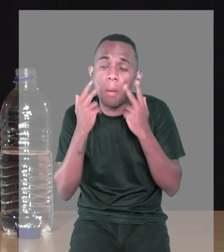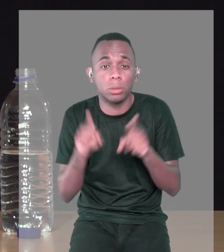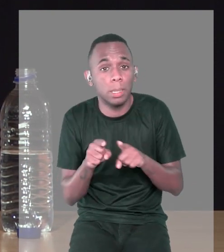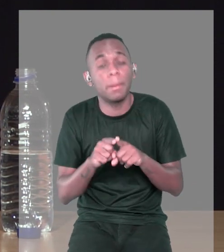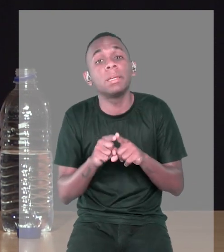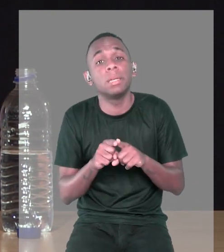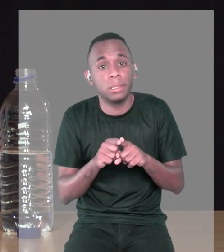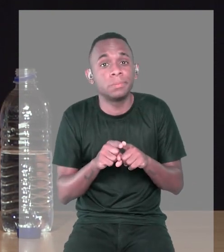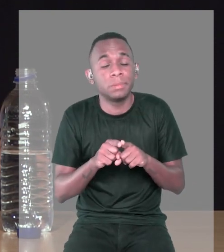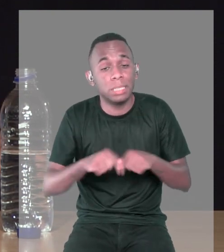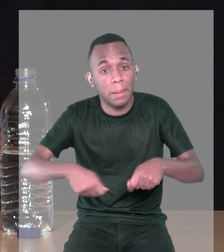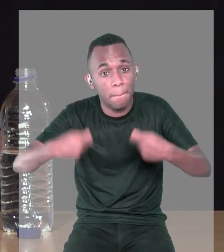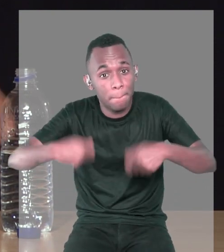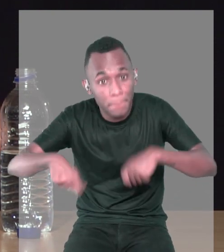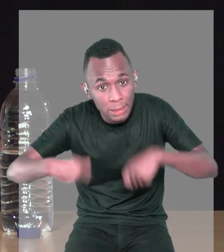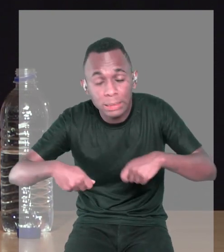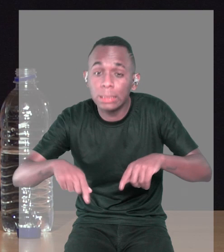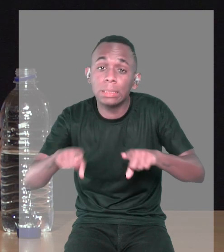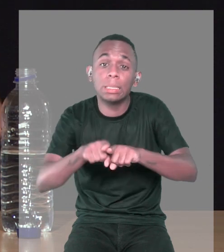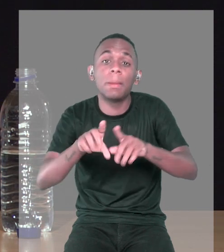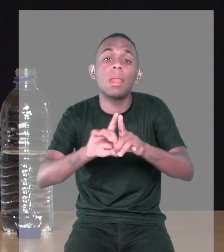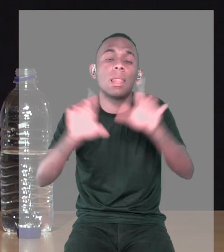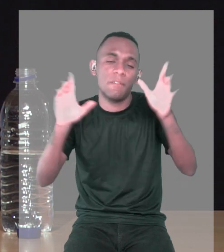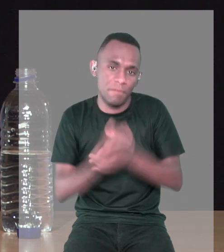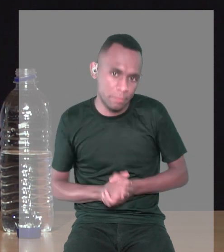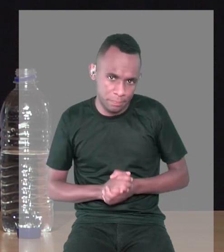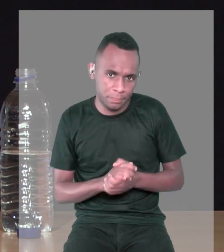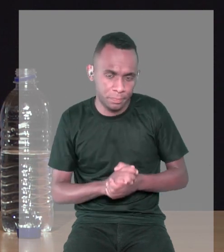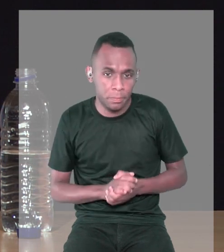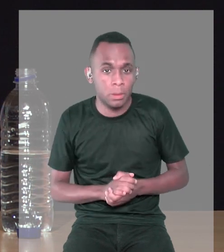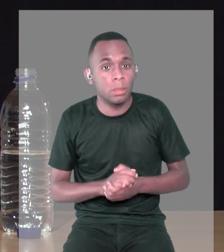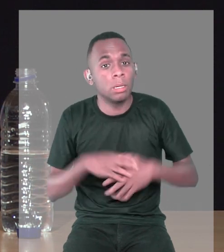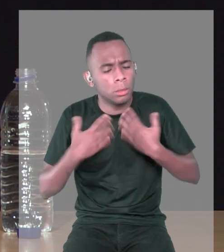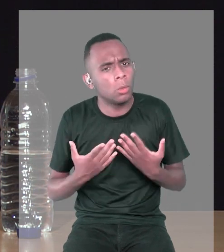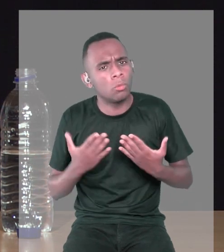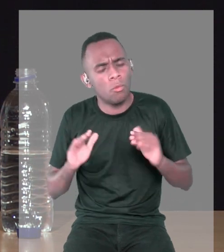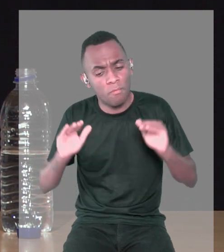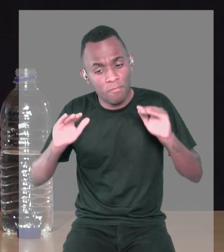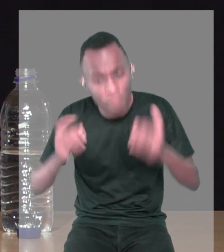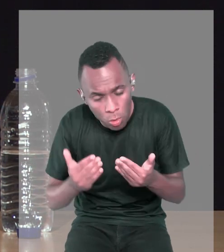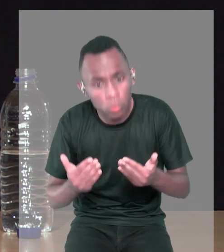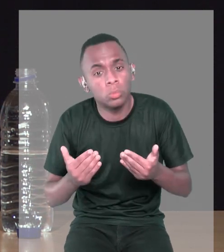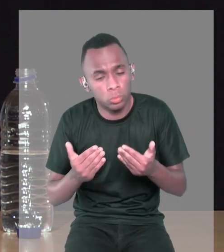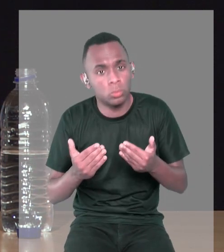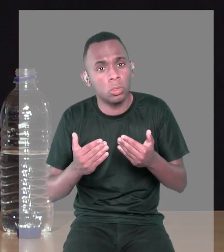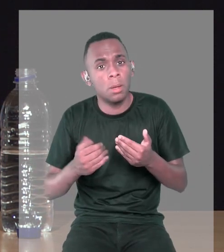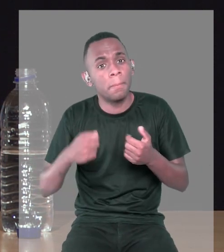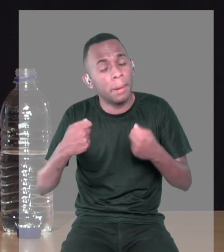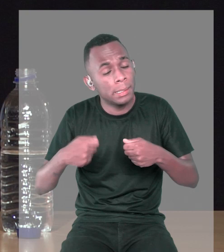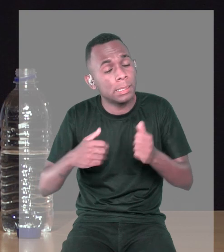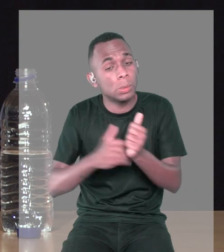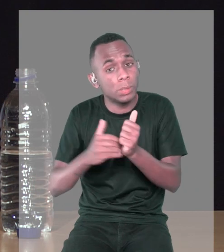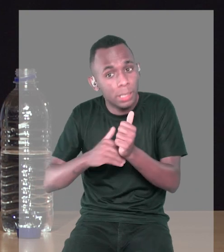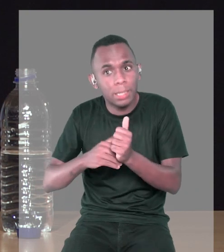inteiramente casual e parecer ao mesmo tempo necessário e livre. Deveria ao mesmo tempo ser destinação e